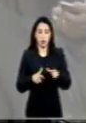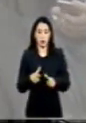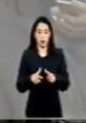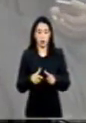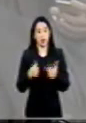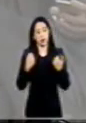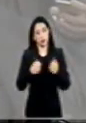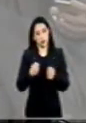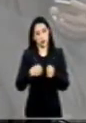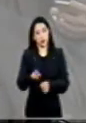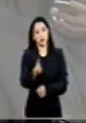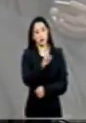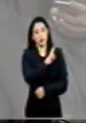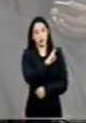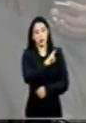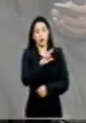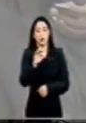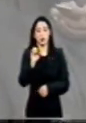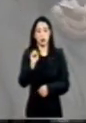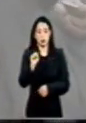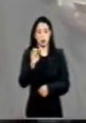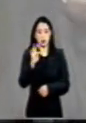Suprema Corte.